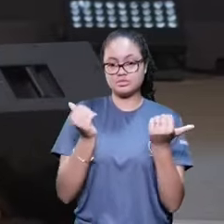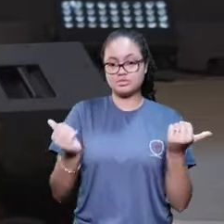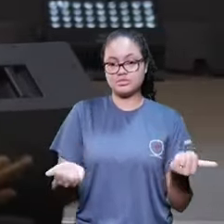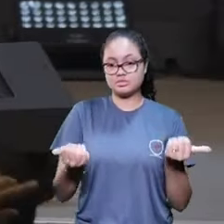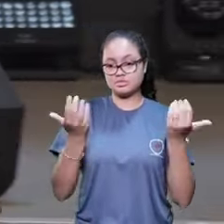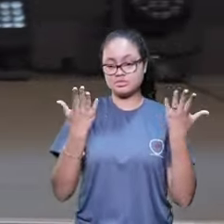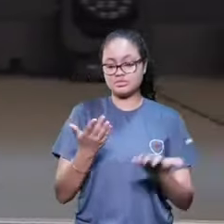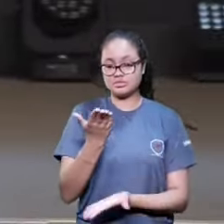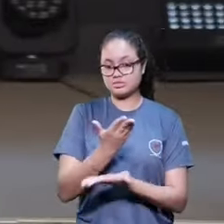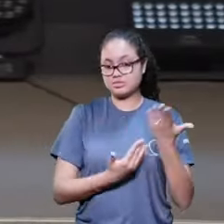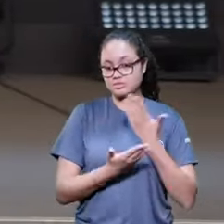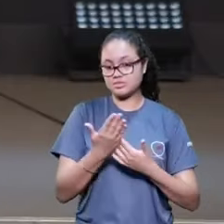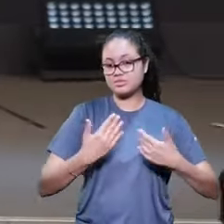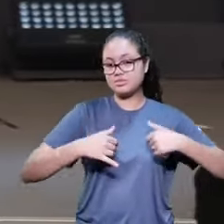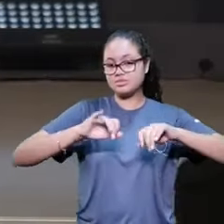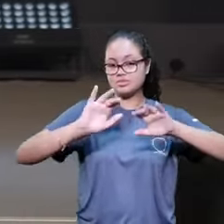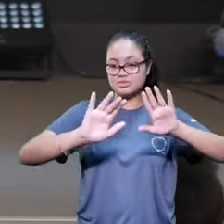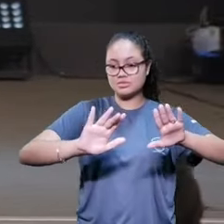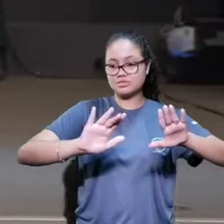Pega as suas mãos.